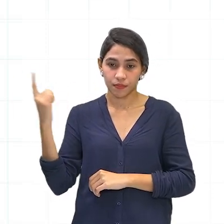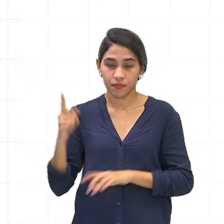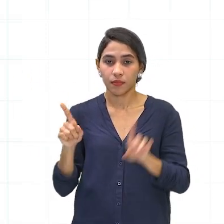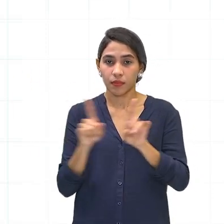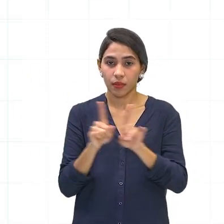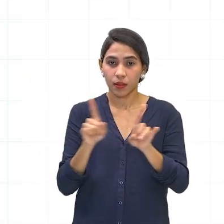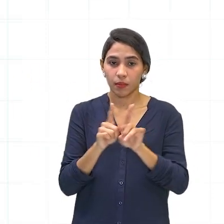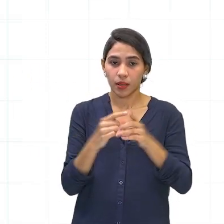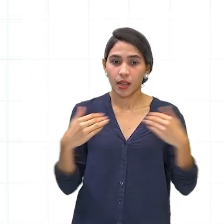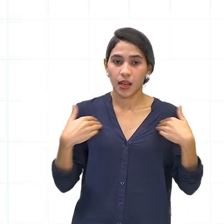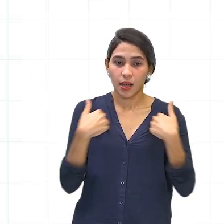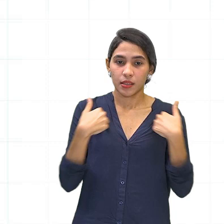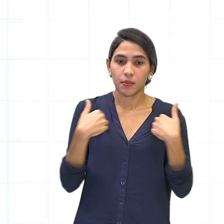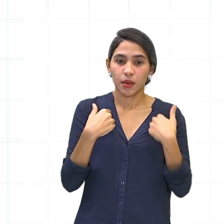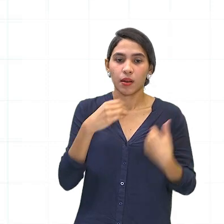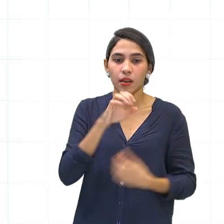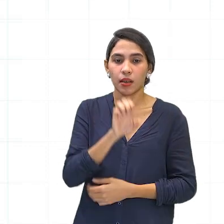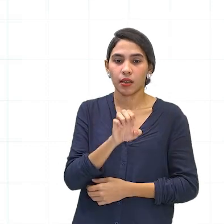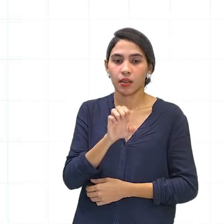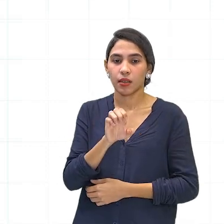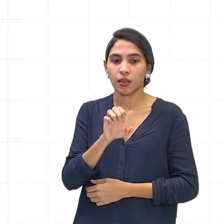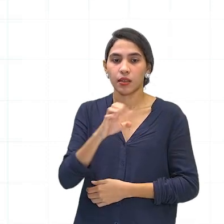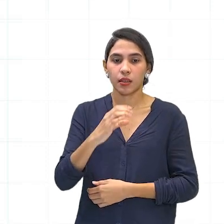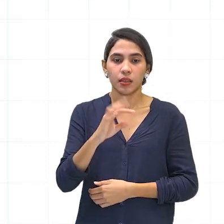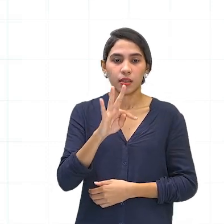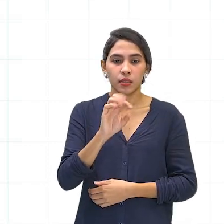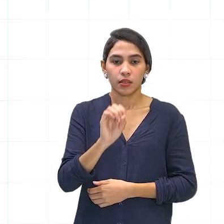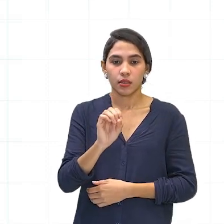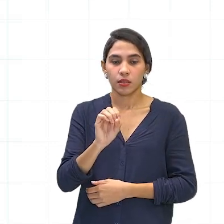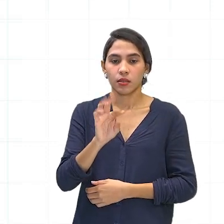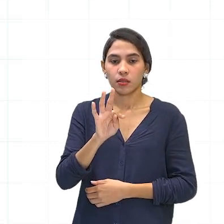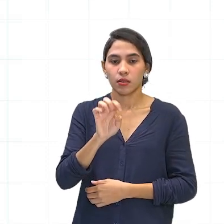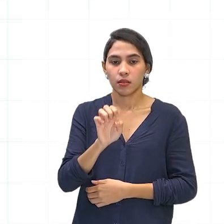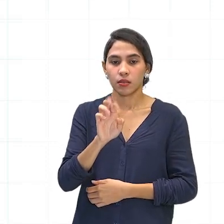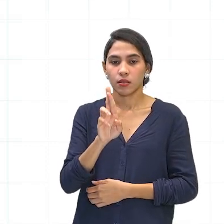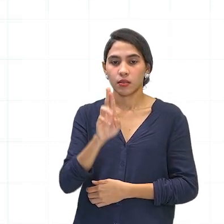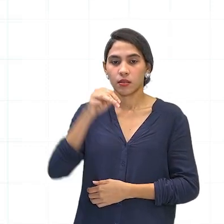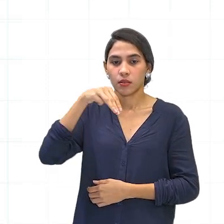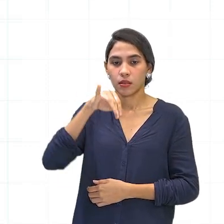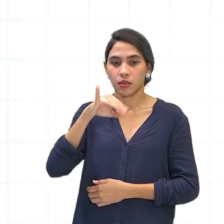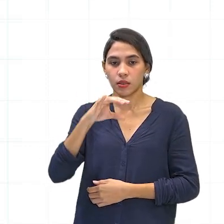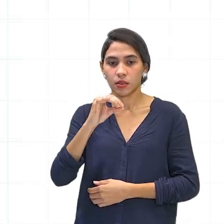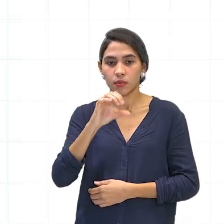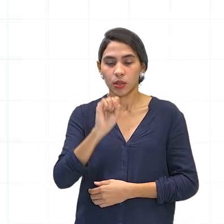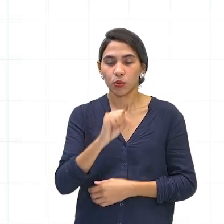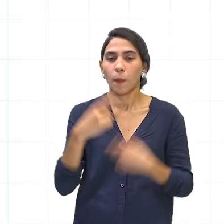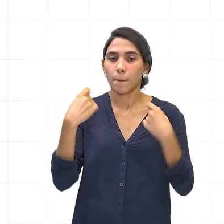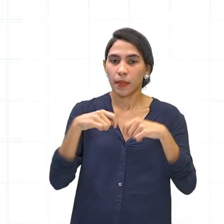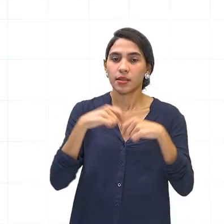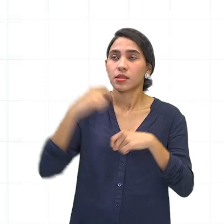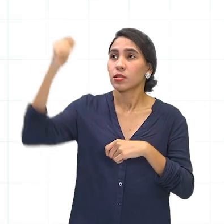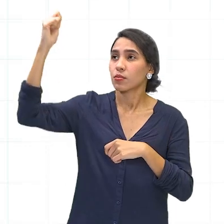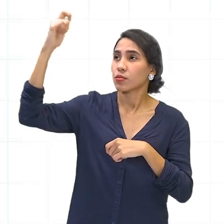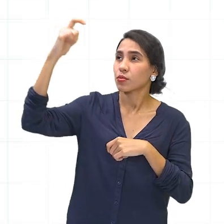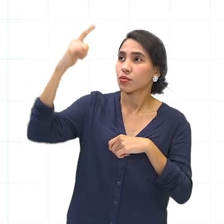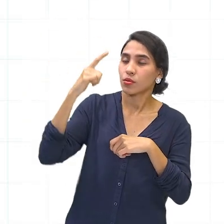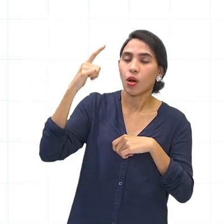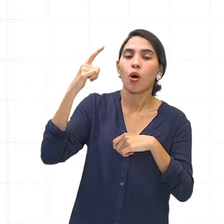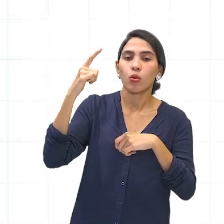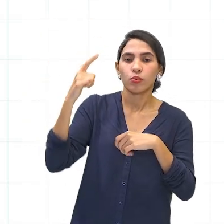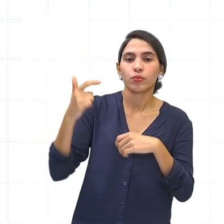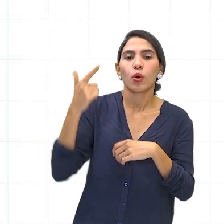animais ectotérmicos, né? Quer dizer que são animais que precisam ali do calor do sol, né, da luz solar, para manter ali